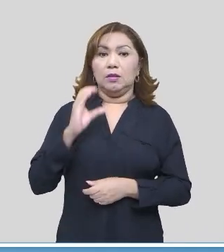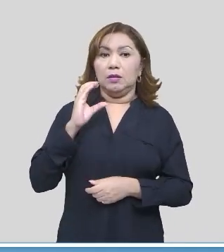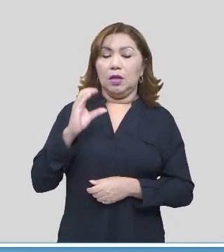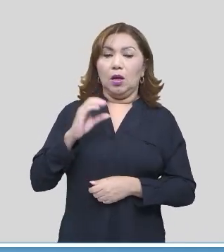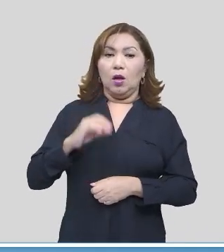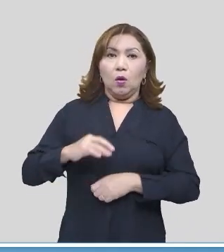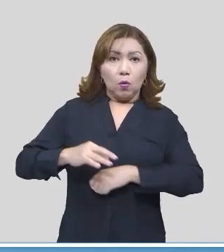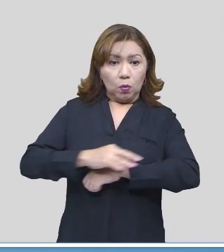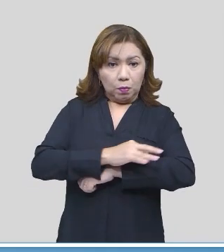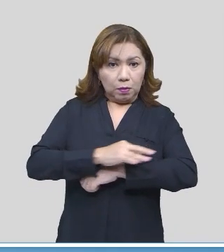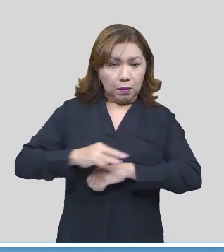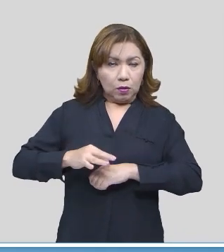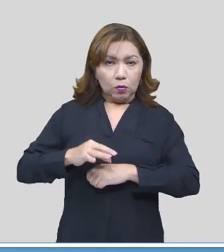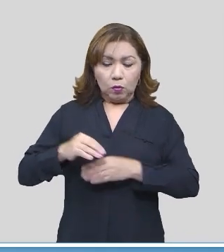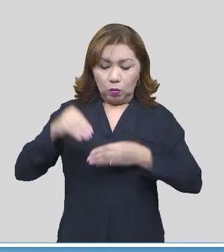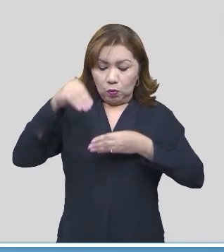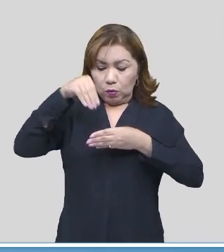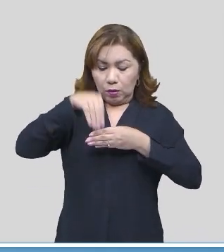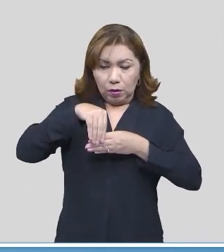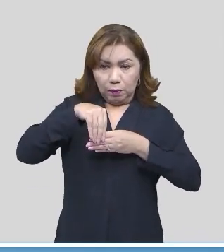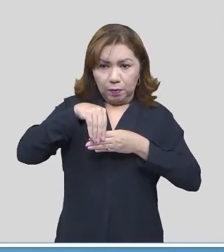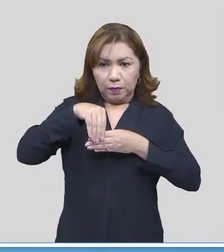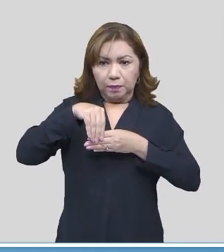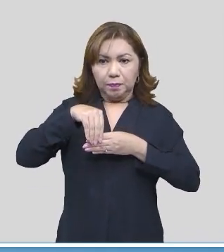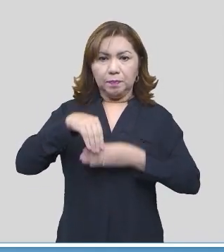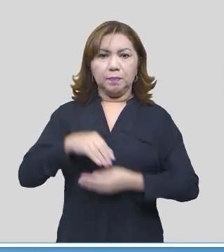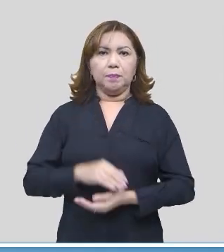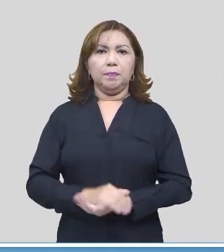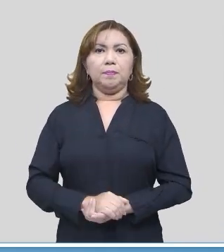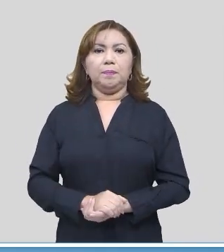C, comprimento do clipe.